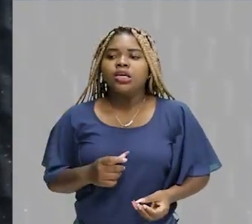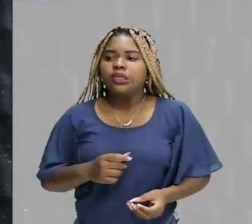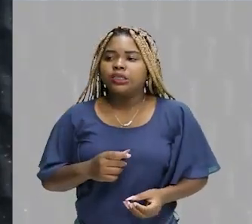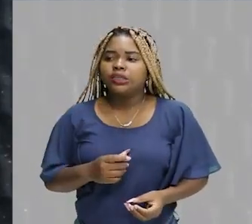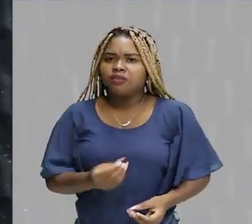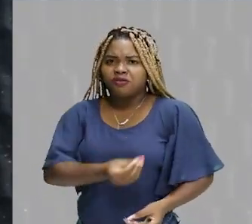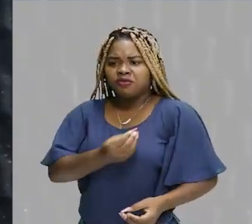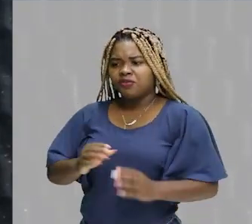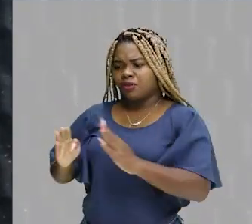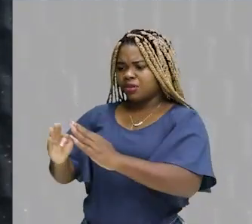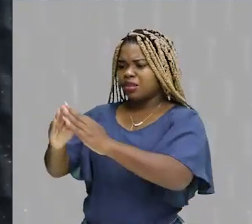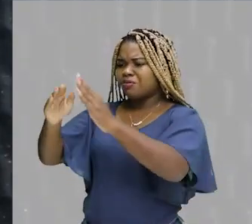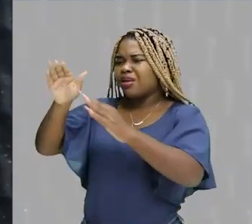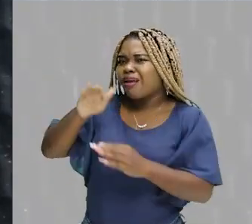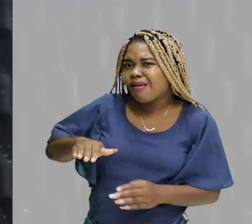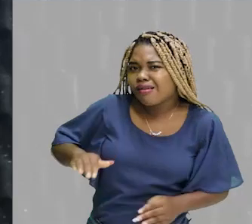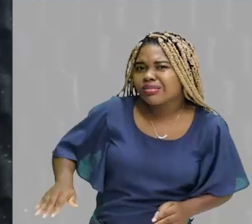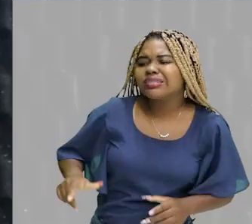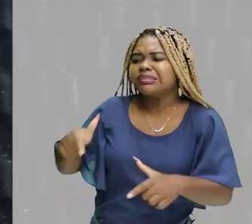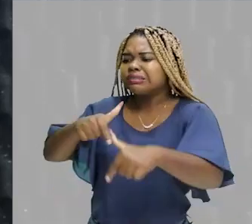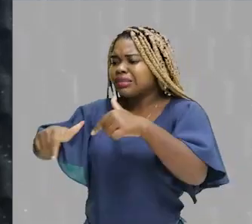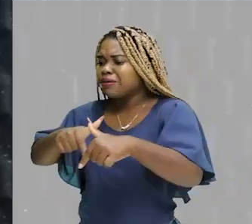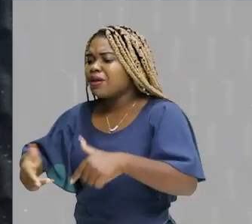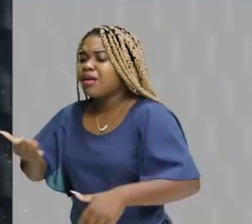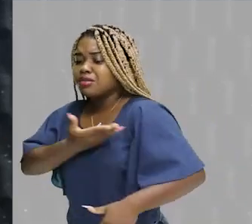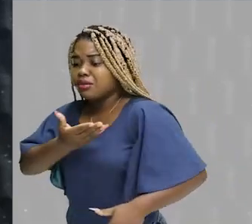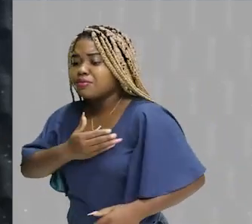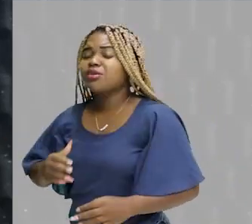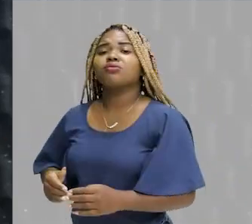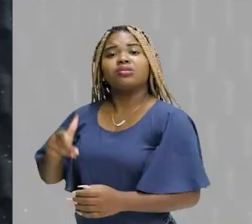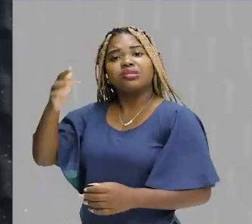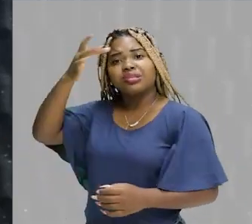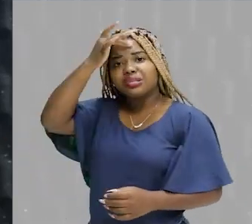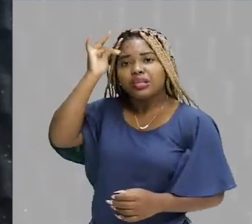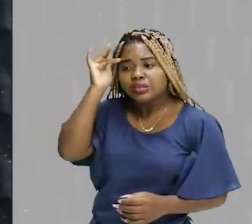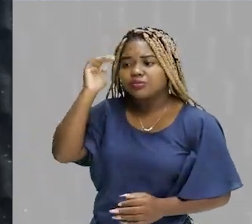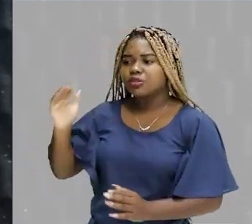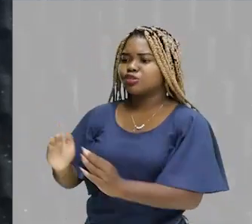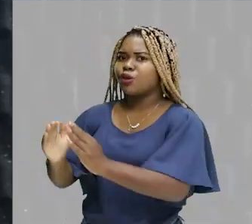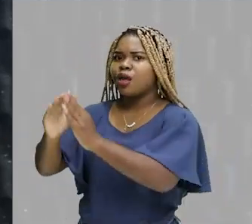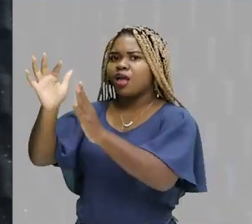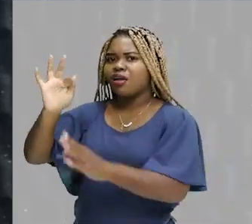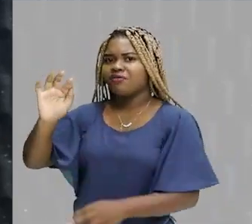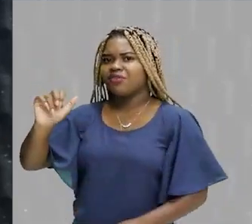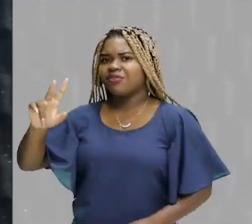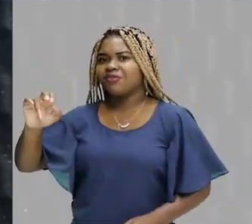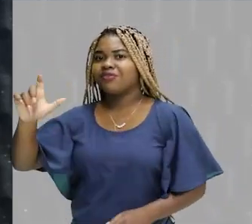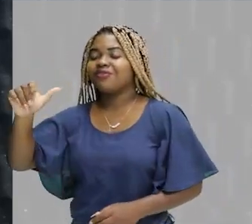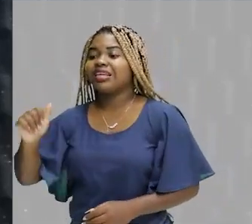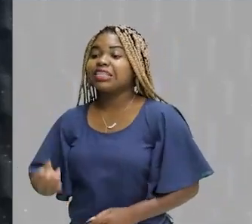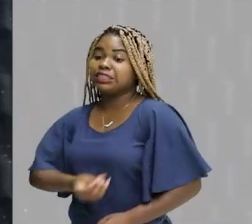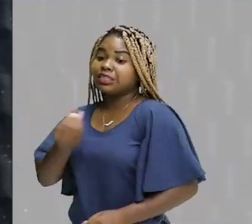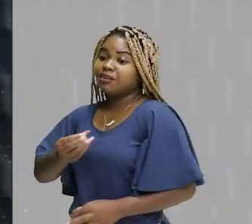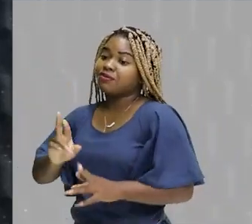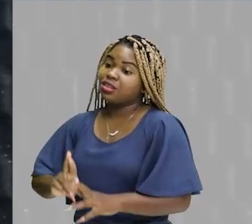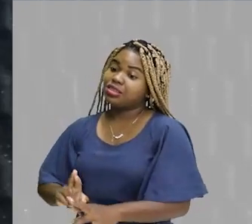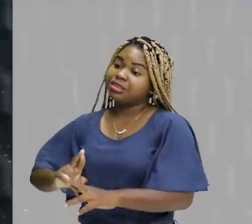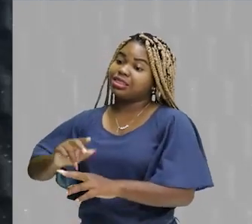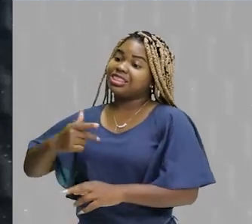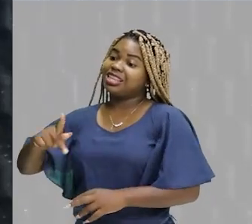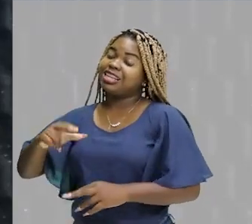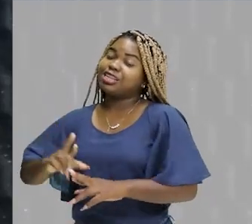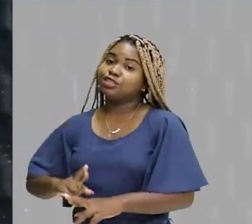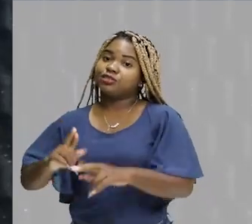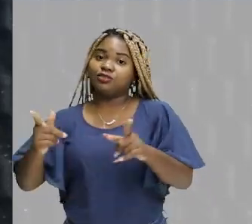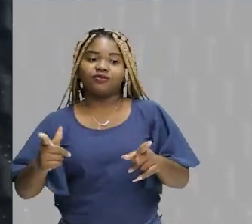desde criança, trabalha na favela, é amigo das pessoas da periferia, se ele tem uma forma de viver e de se relacionar diferente do cara que